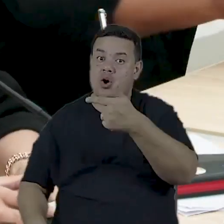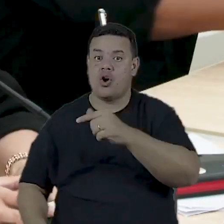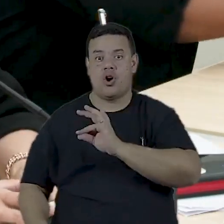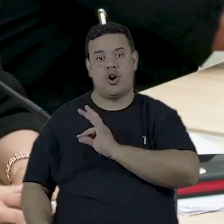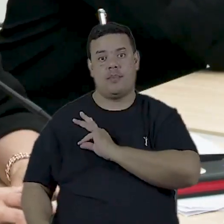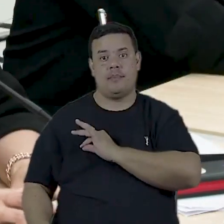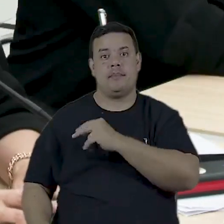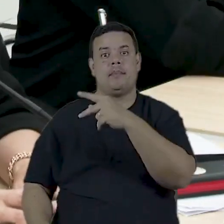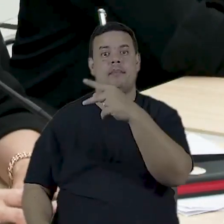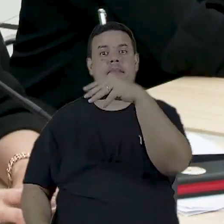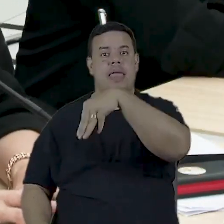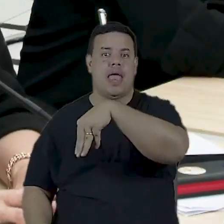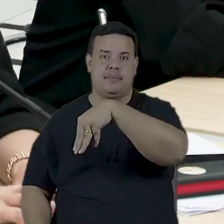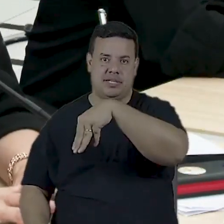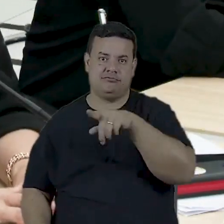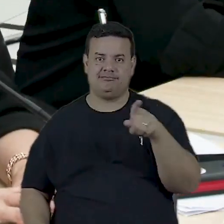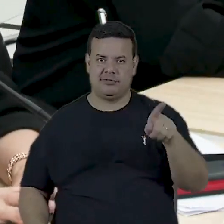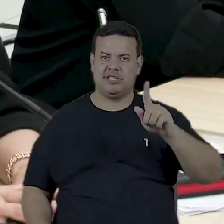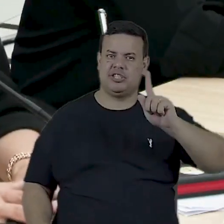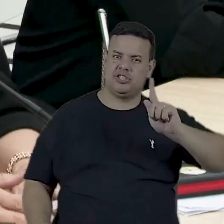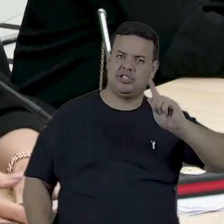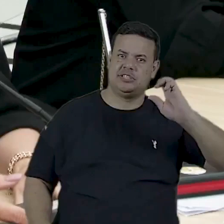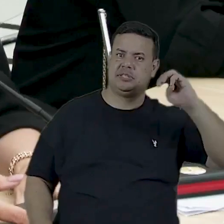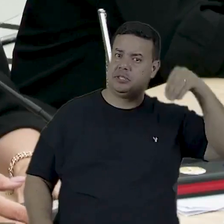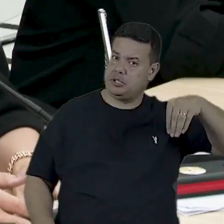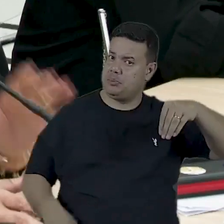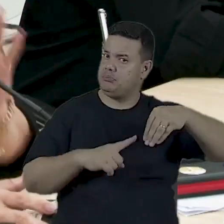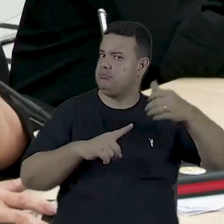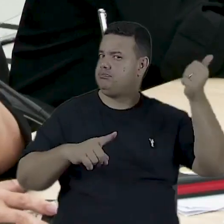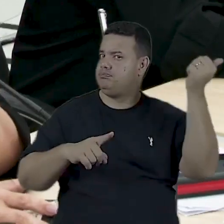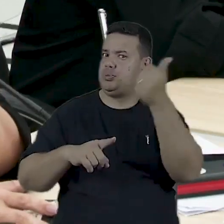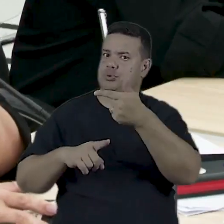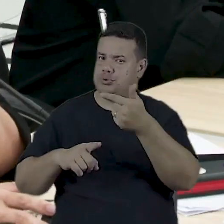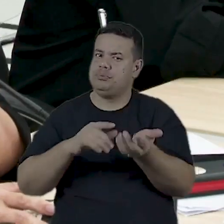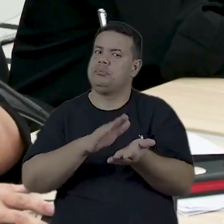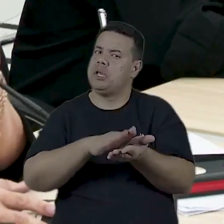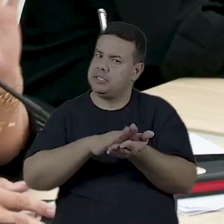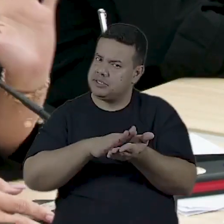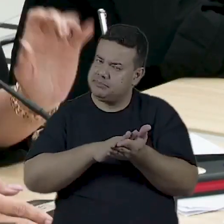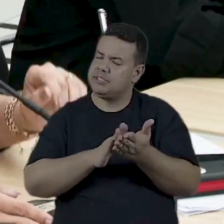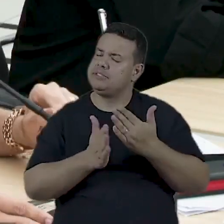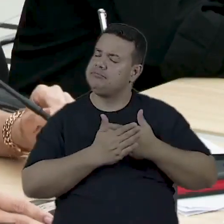deles, vocês estão lá atuando. Então, parabéns de coração. Boa tarde a todos.